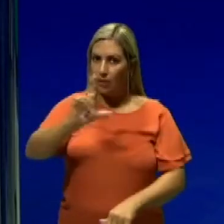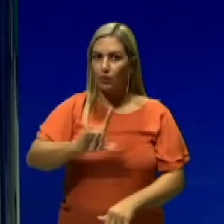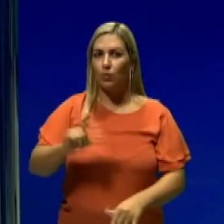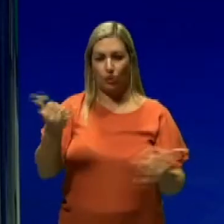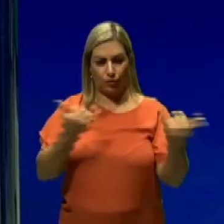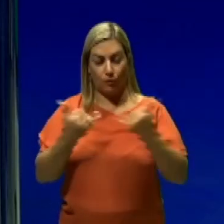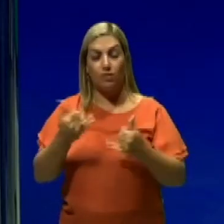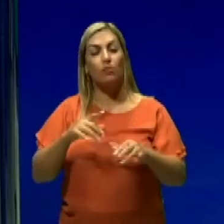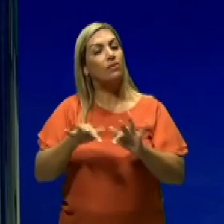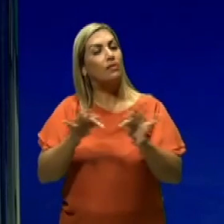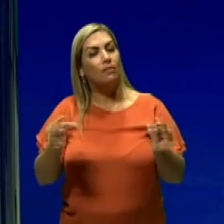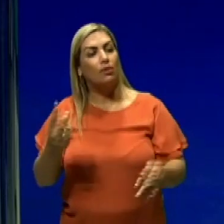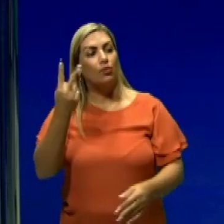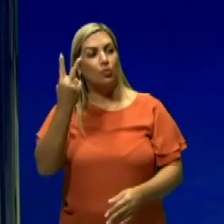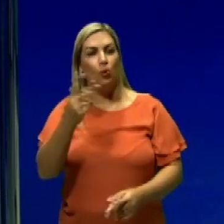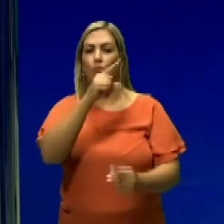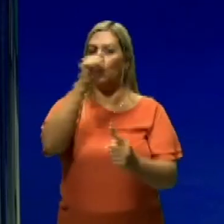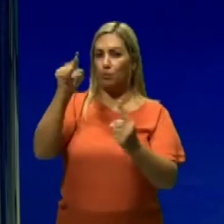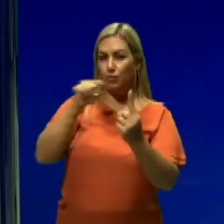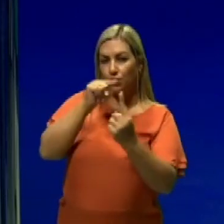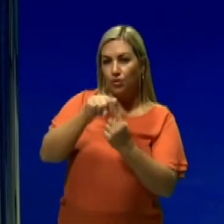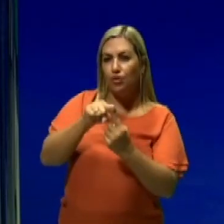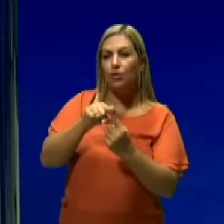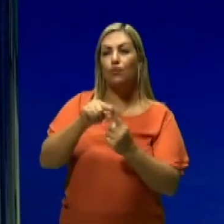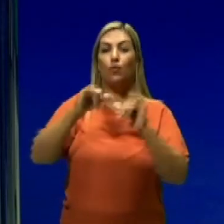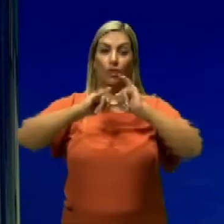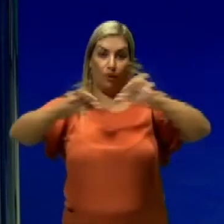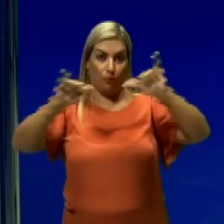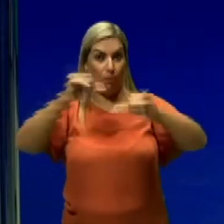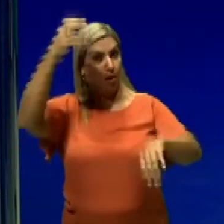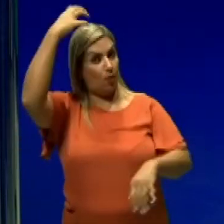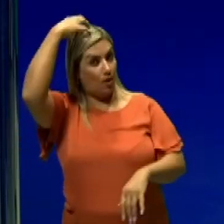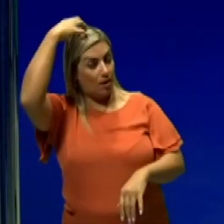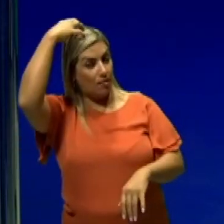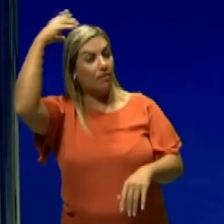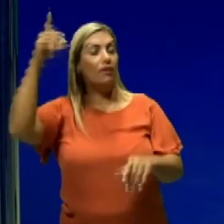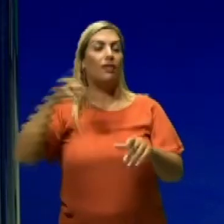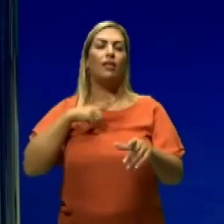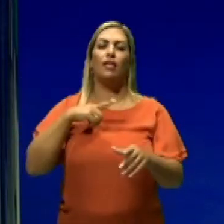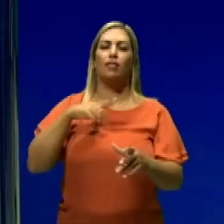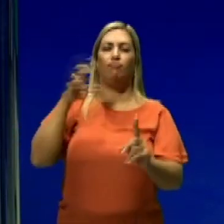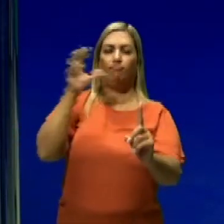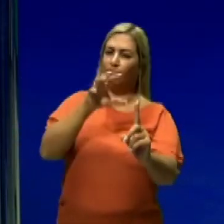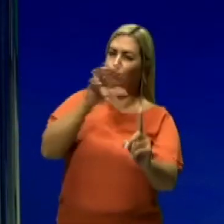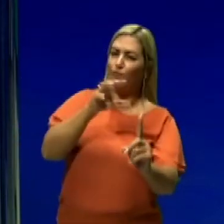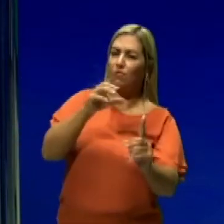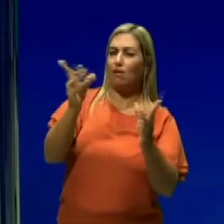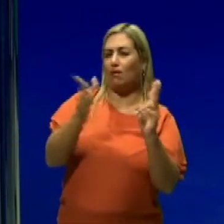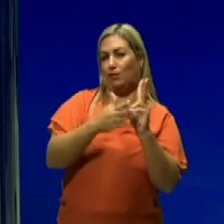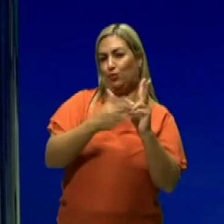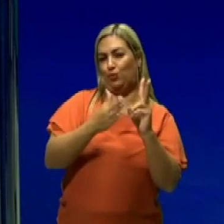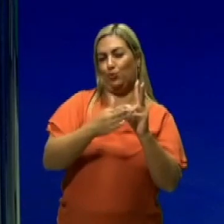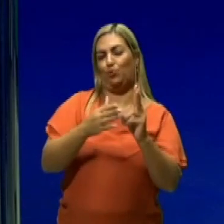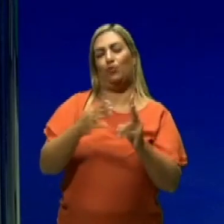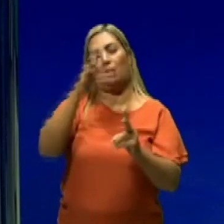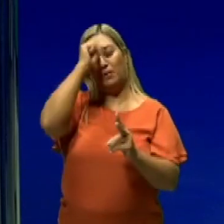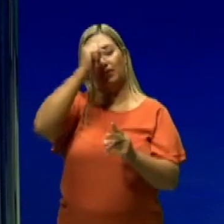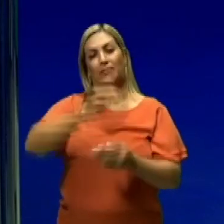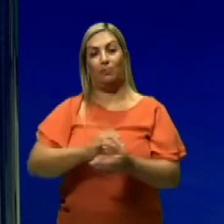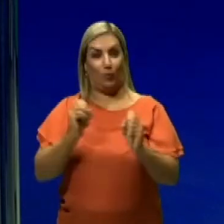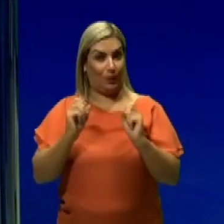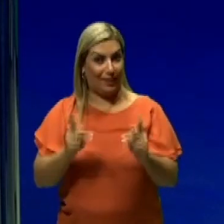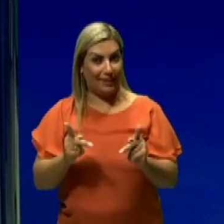tinha simplesmente esses dois objetivos informar ao rei e catequizar os nossos nativos